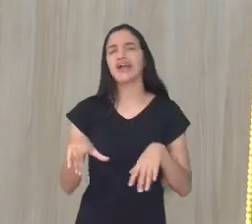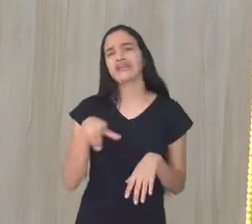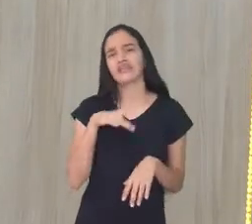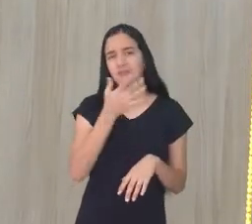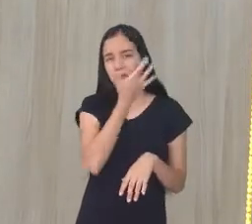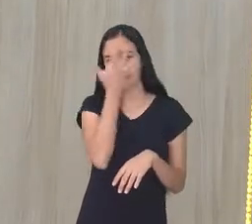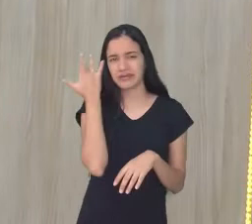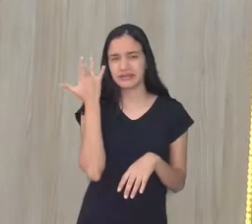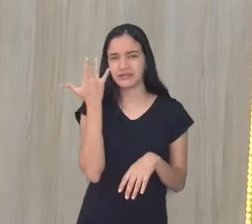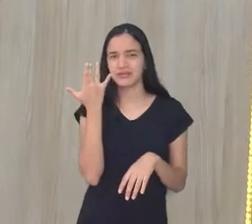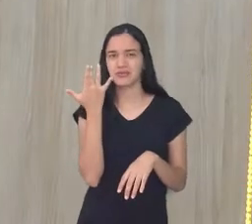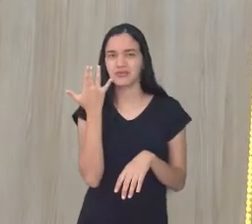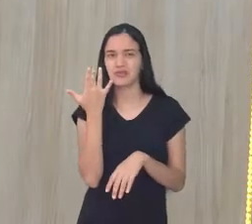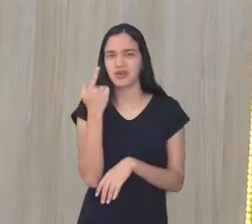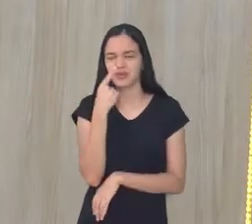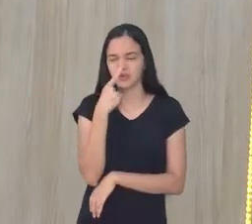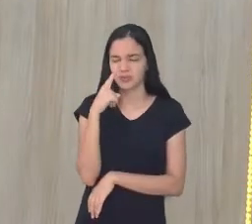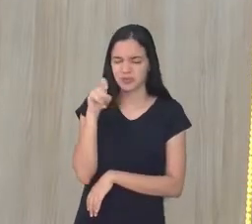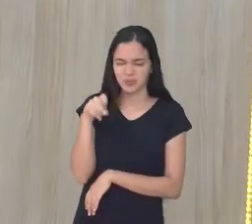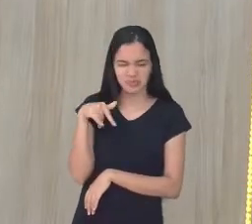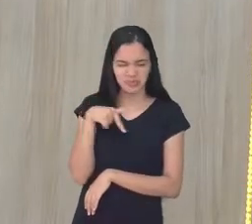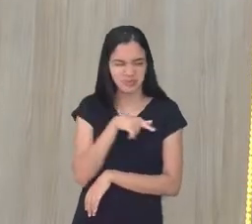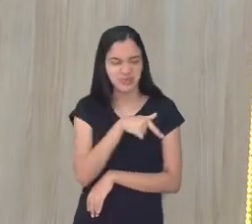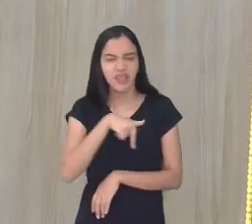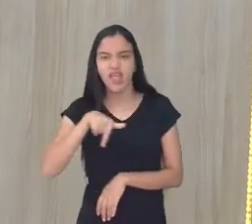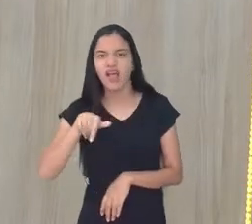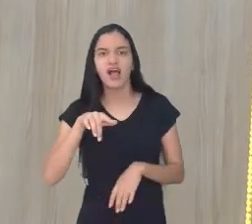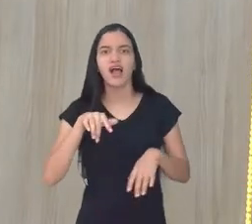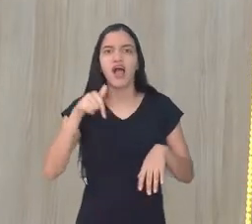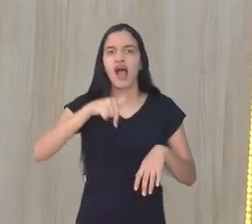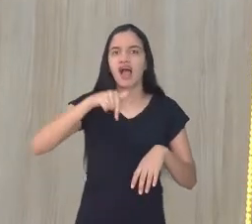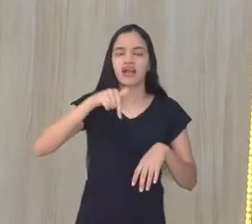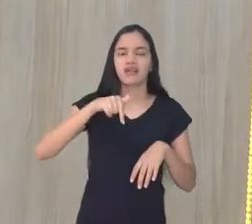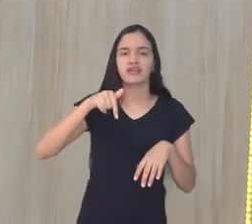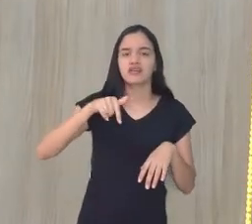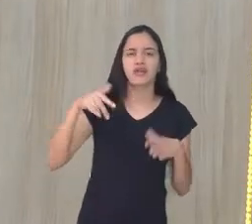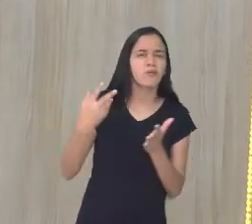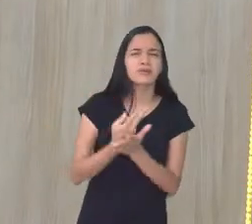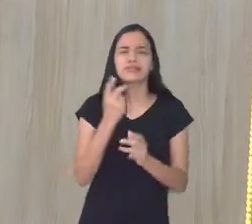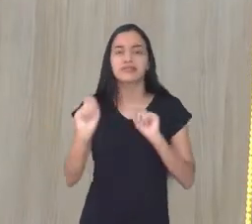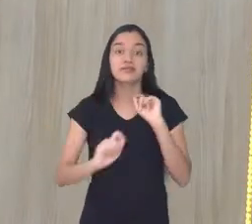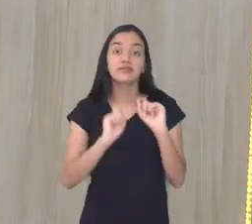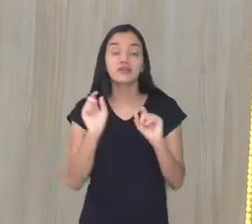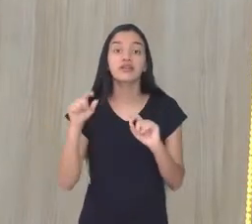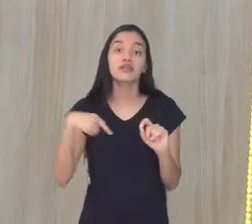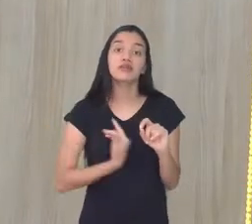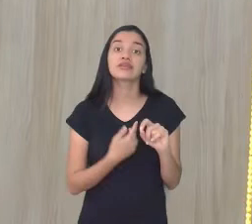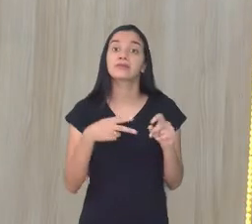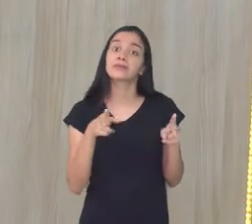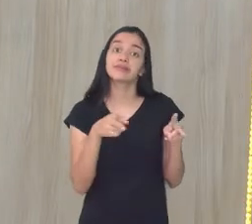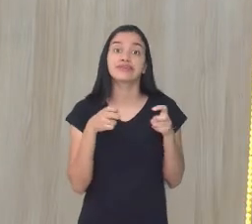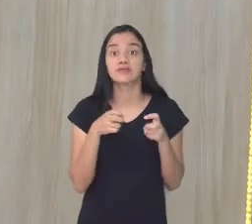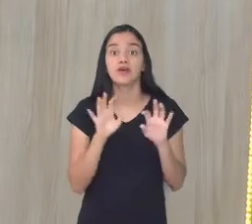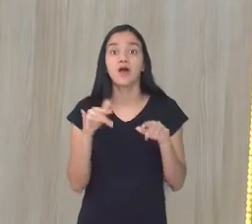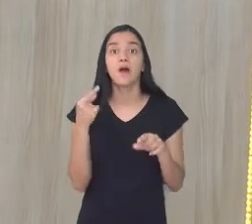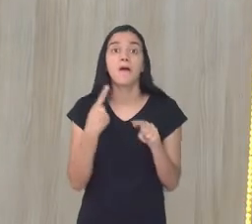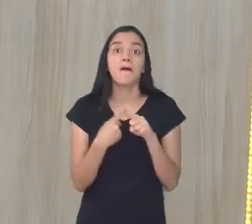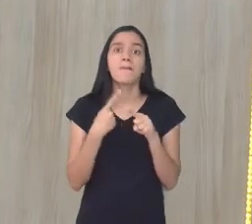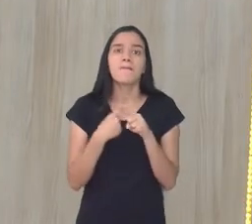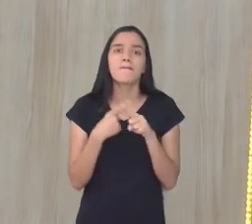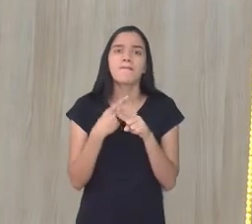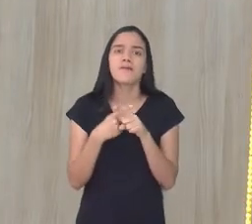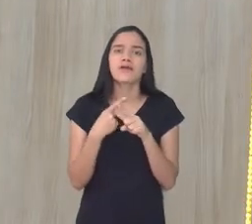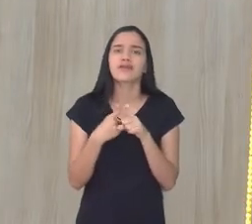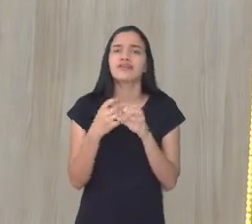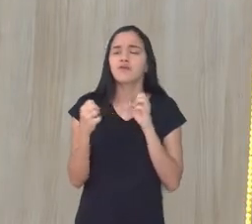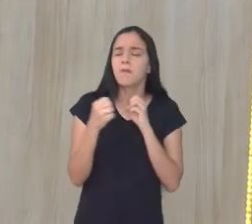tem alguém com mau cheiro aqui, professor. O que está acontecendo? E aí às vezes a gente nem percebe, né? Porque aquilo está tão pertinho